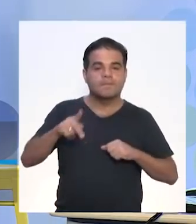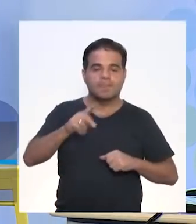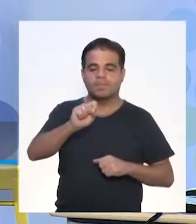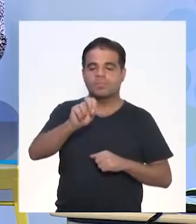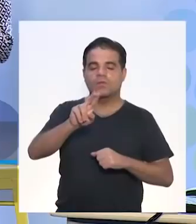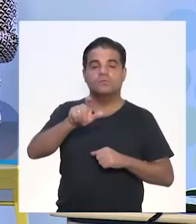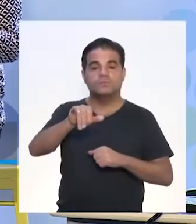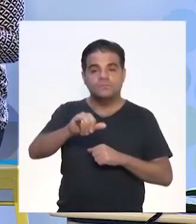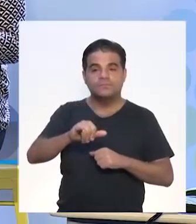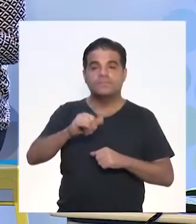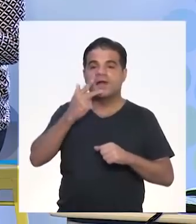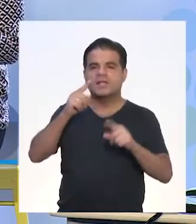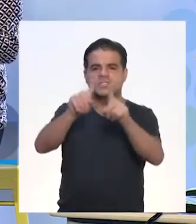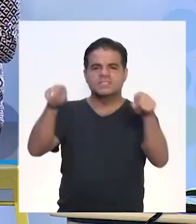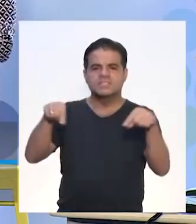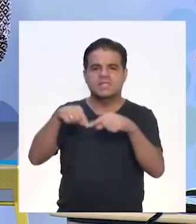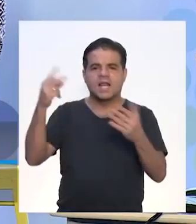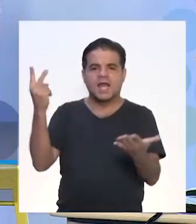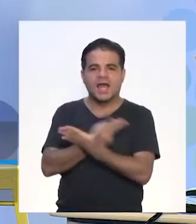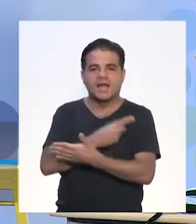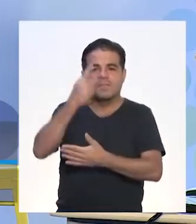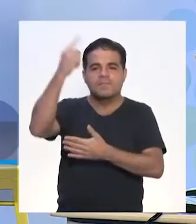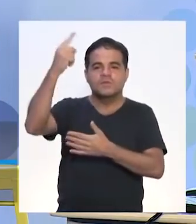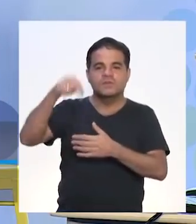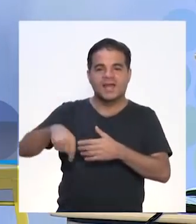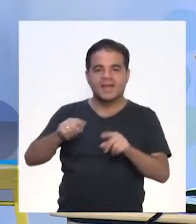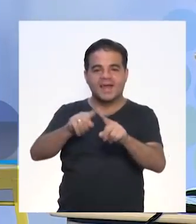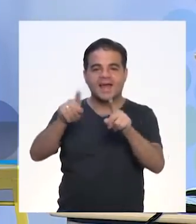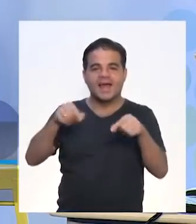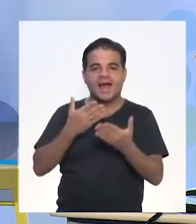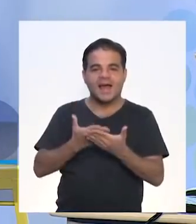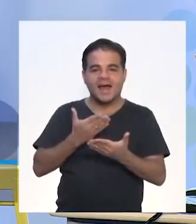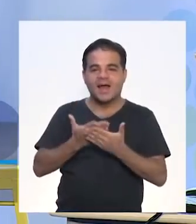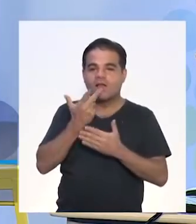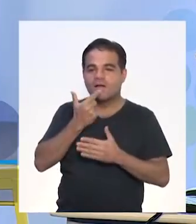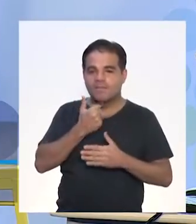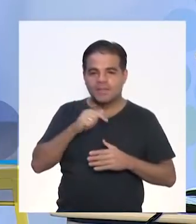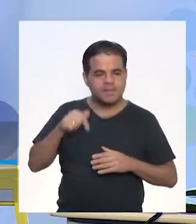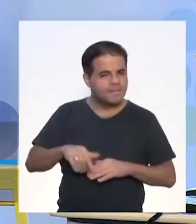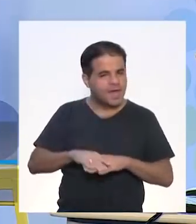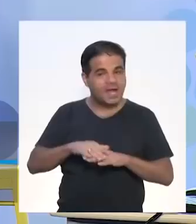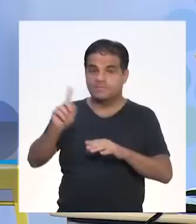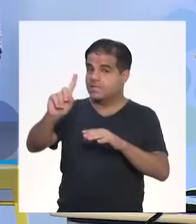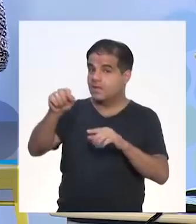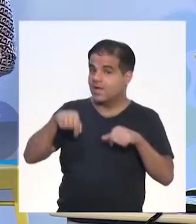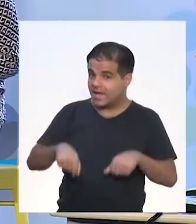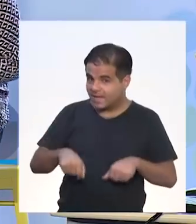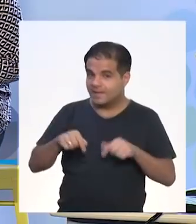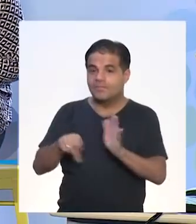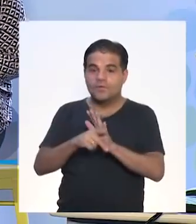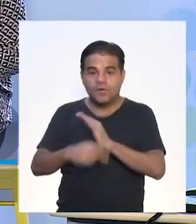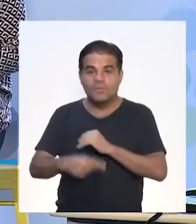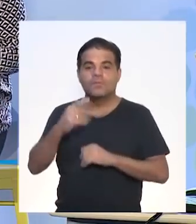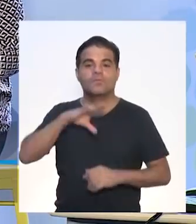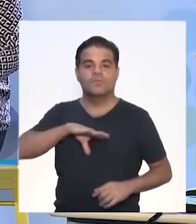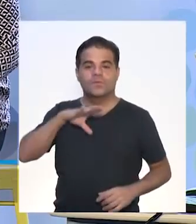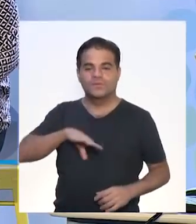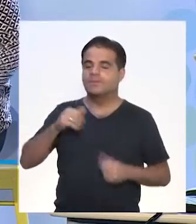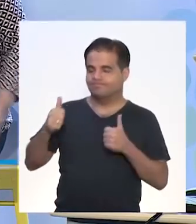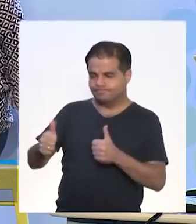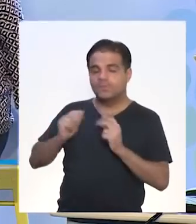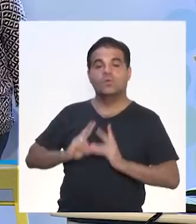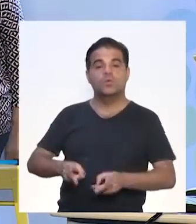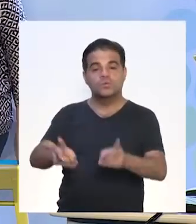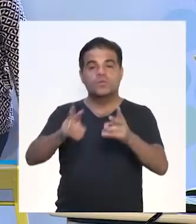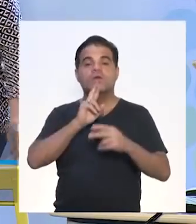acho que está na sala errada, não sei, eu pensou que a aula fosse de matemática. Não, Prosueli, língua portuguesa. Continuando. Então,